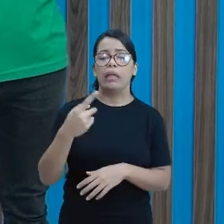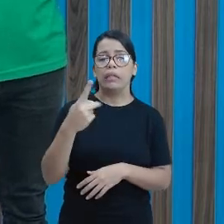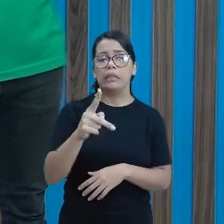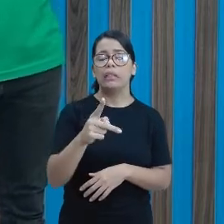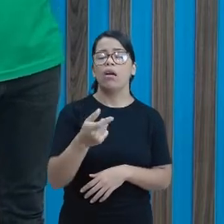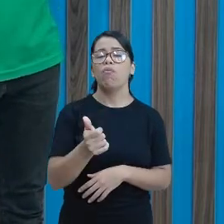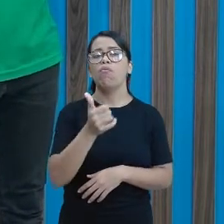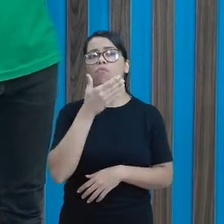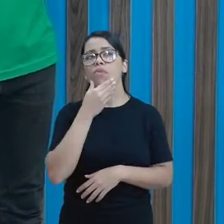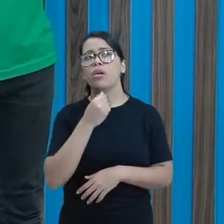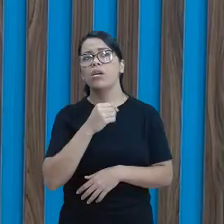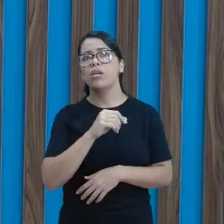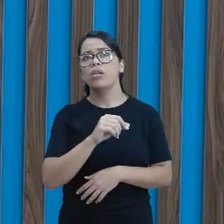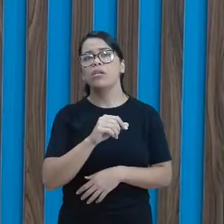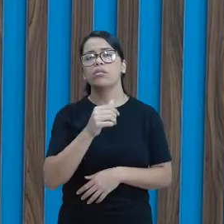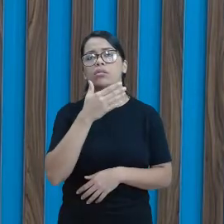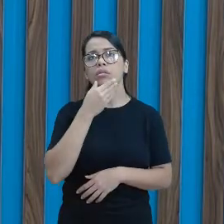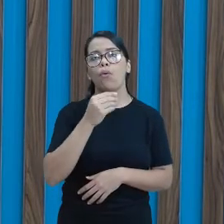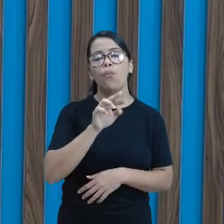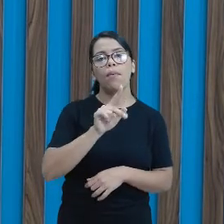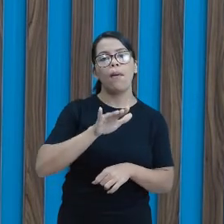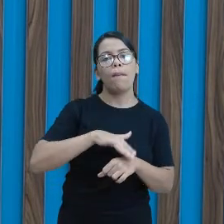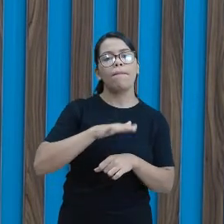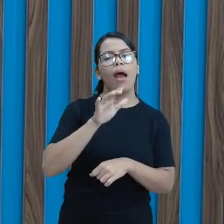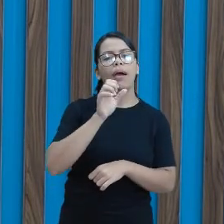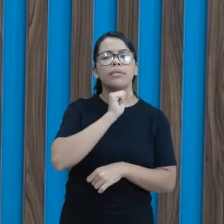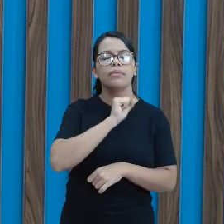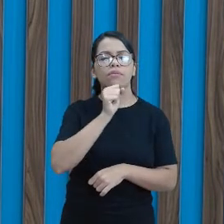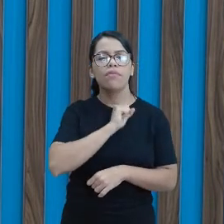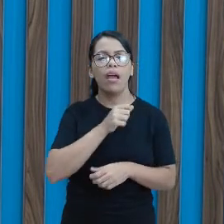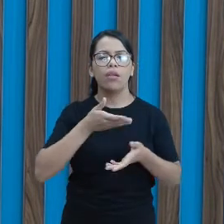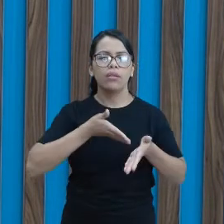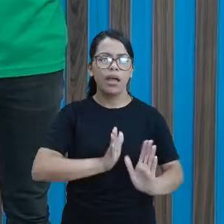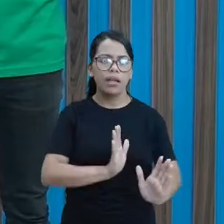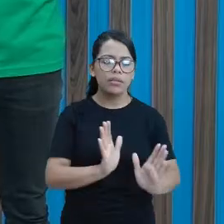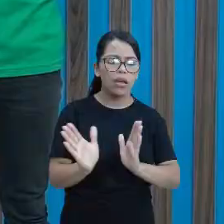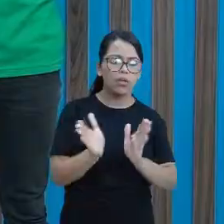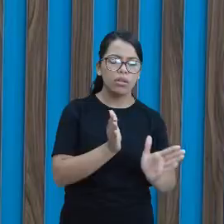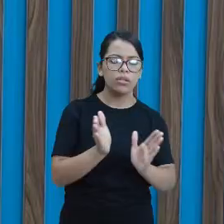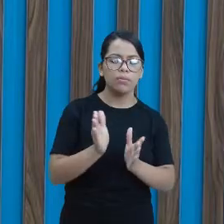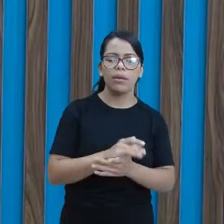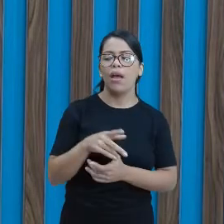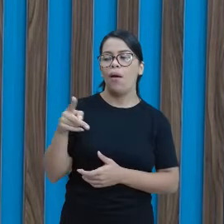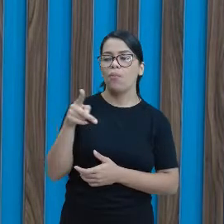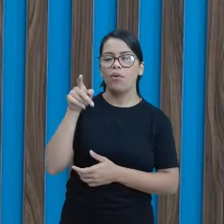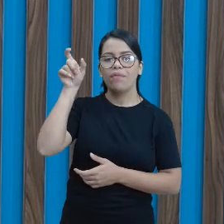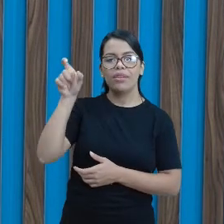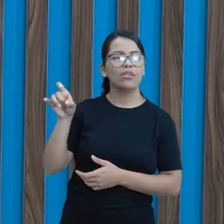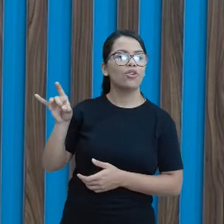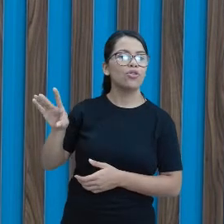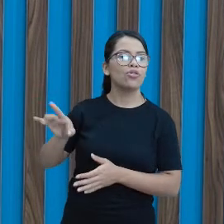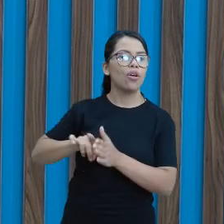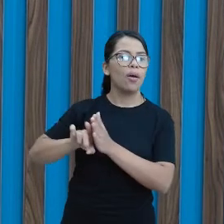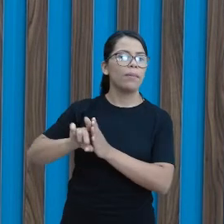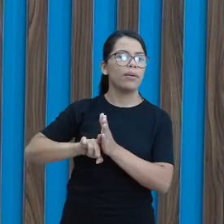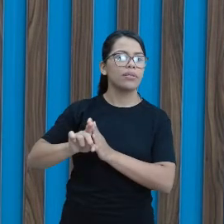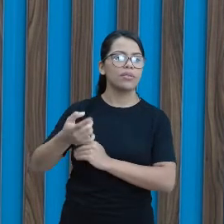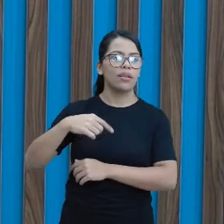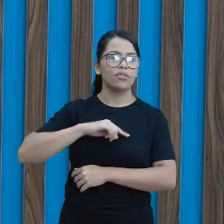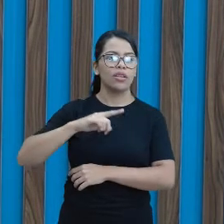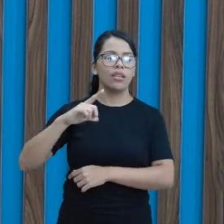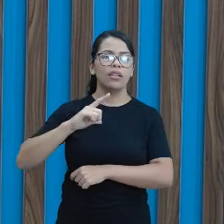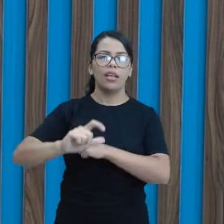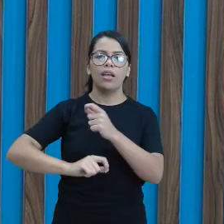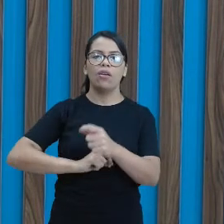mais velho, né, professor? Sim, Tá? sim. Nasceram justamente nessa questão aqui. O professor Justo está ali só, pesquisando. Justamente, nós já temos Ah. aqui a